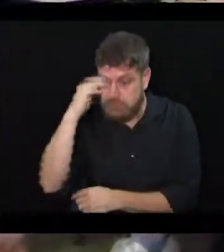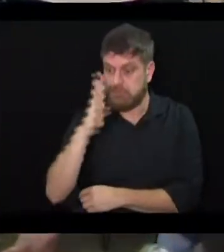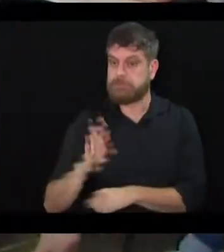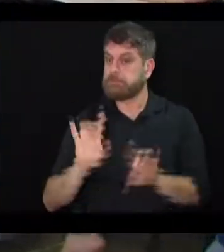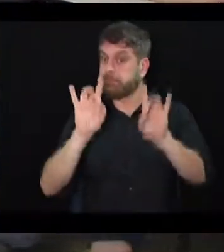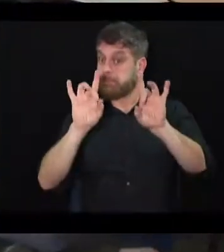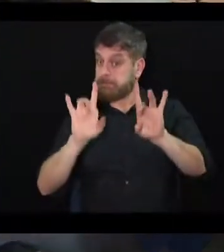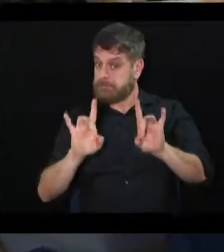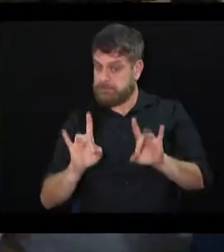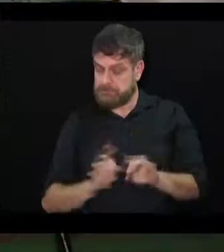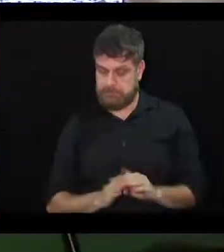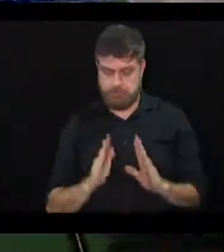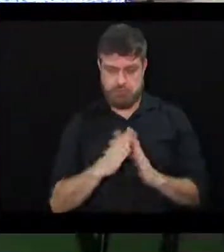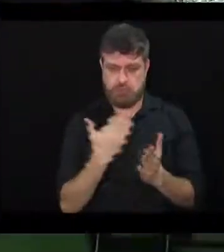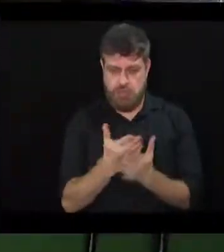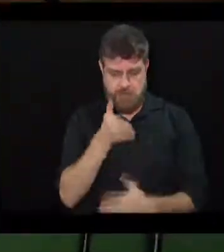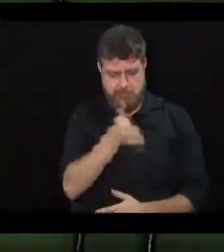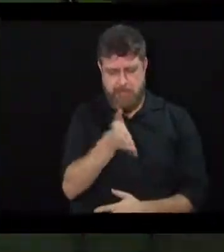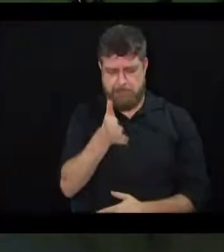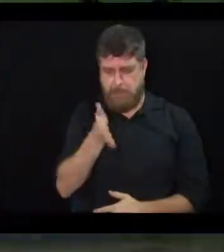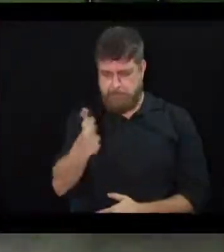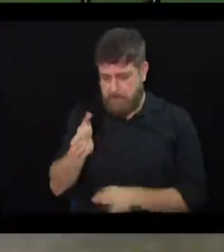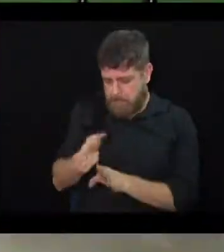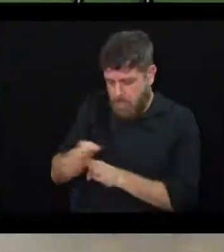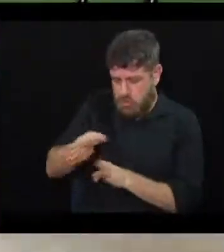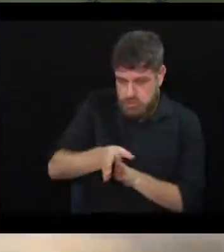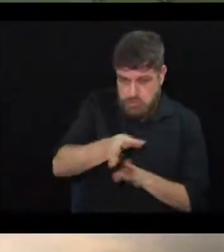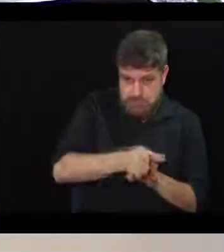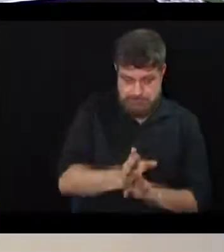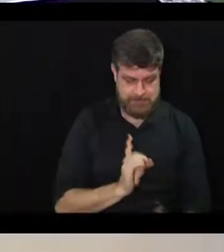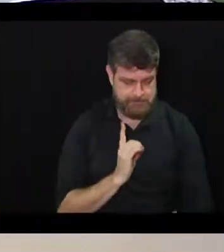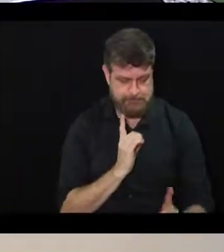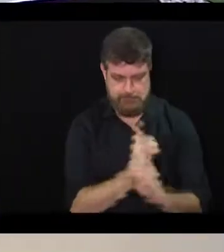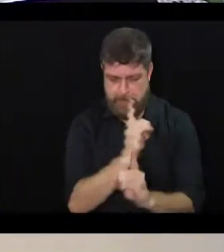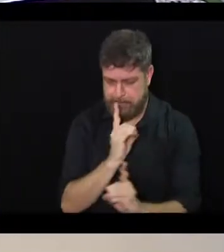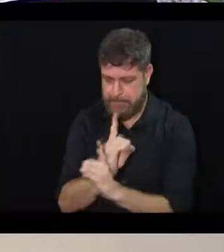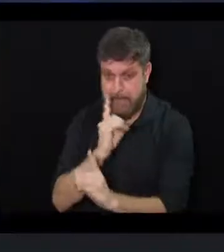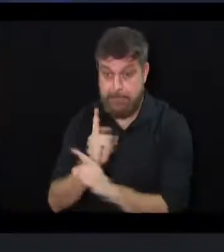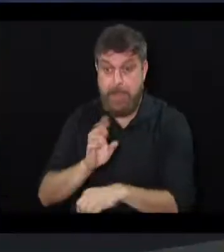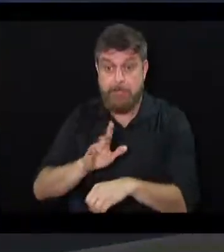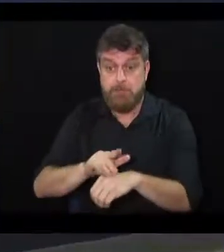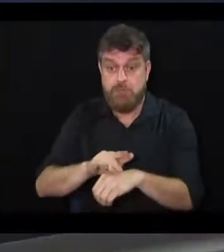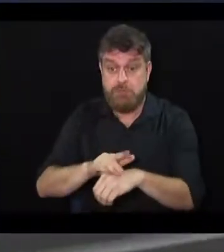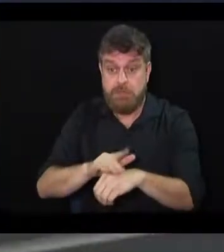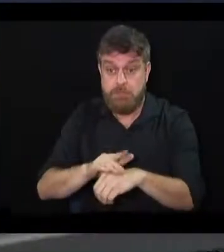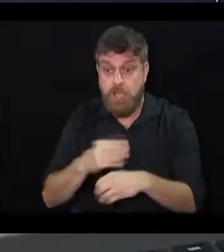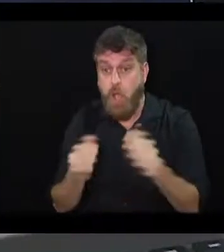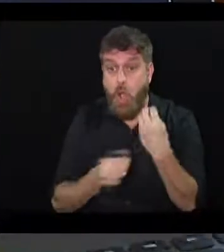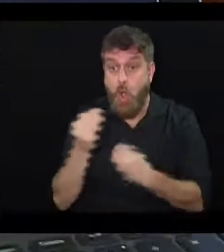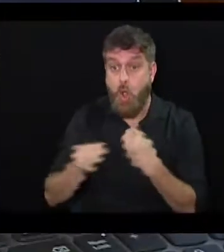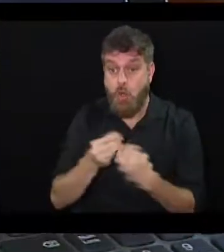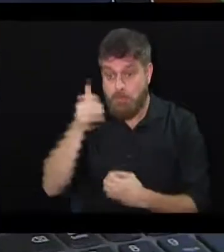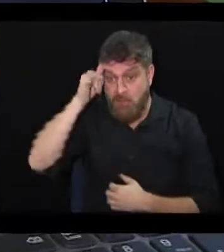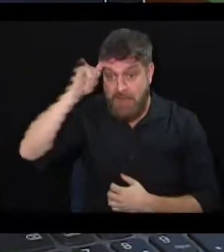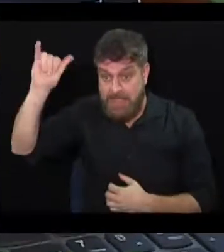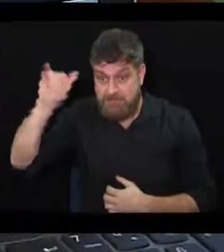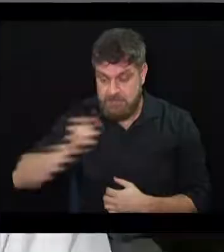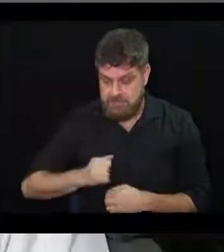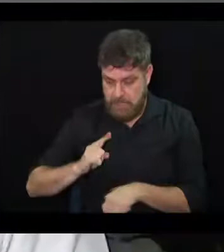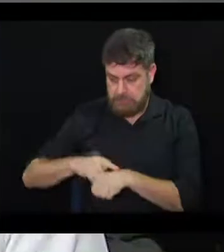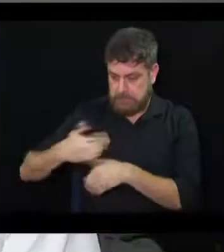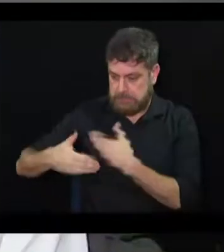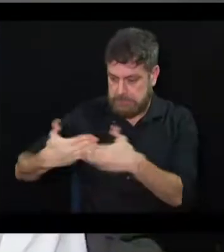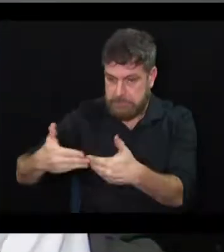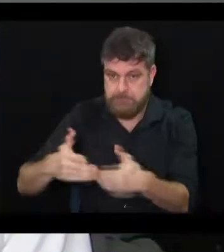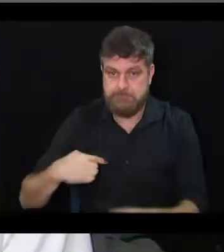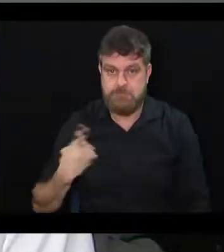está sempre nas escolas para orientar e até identificar casos da doença para evitar a evolução no longo prazo.